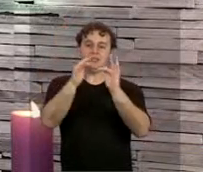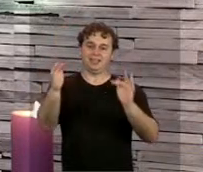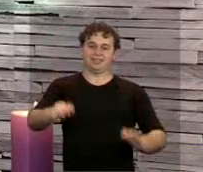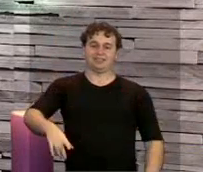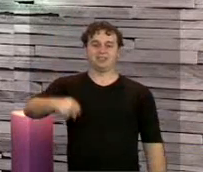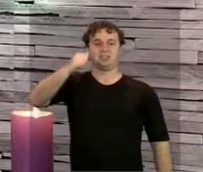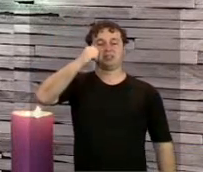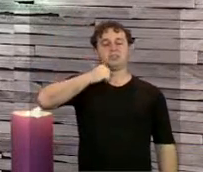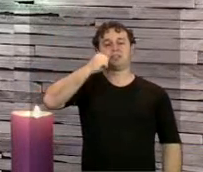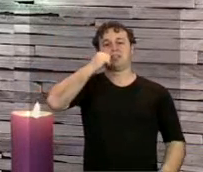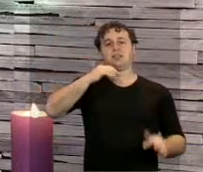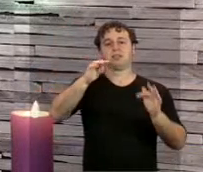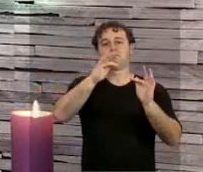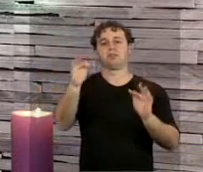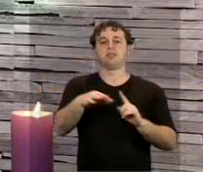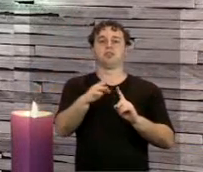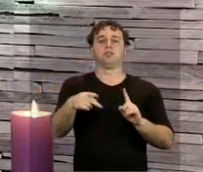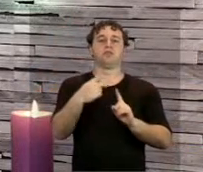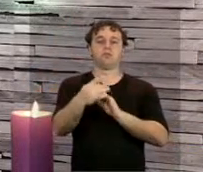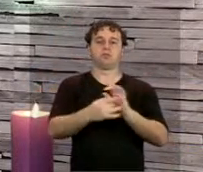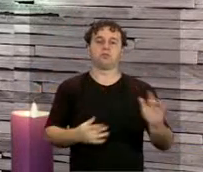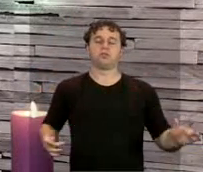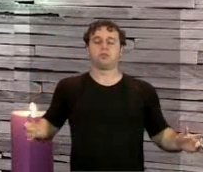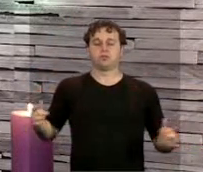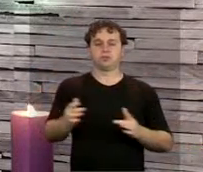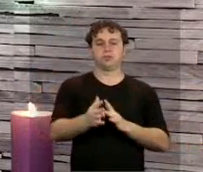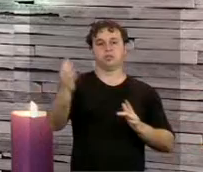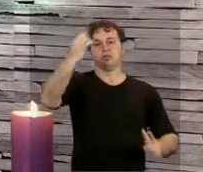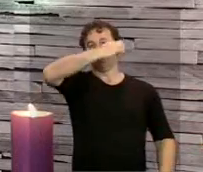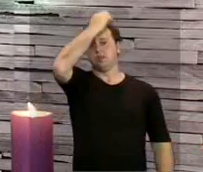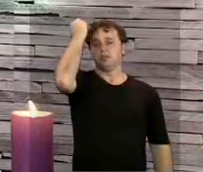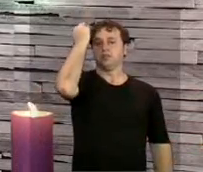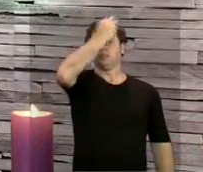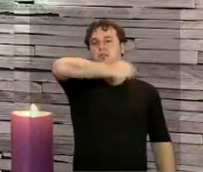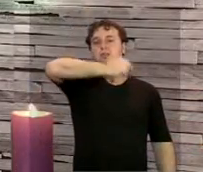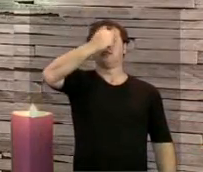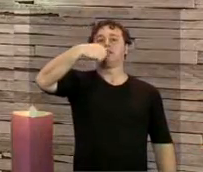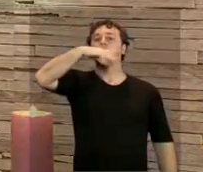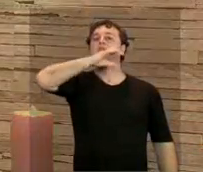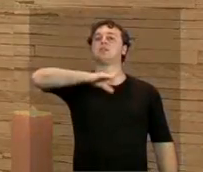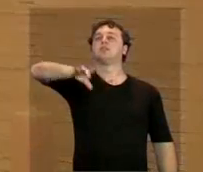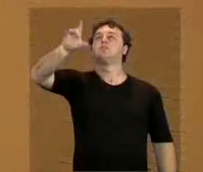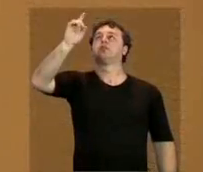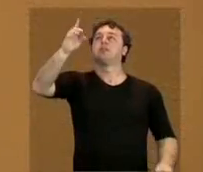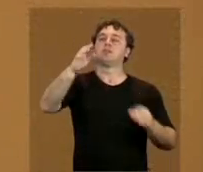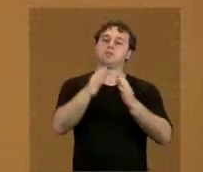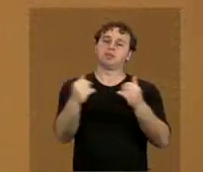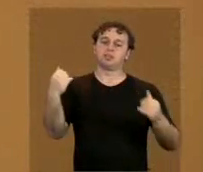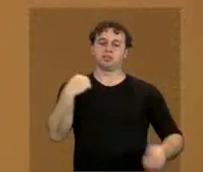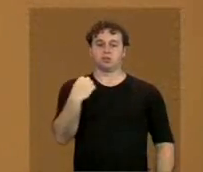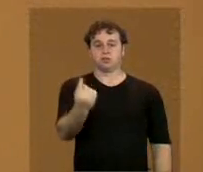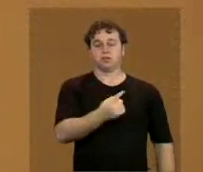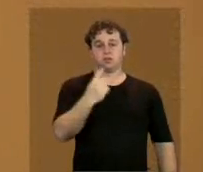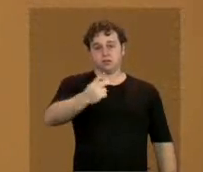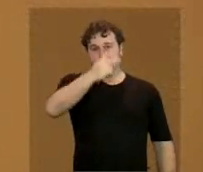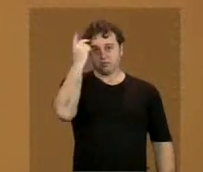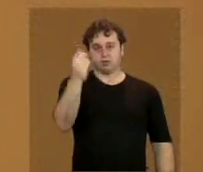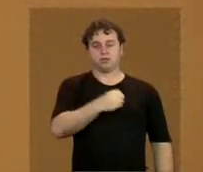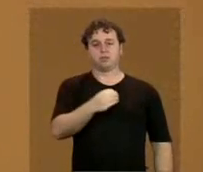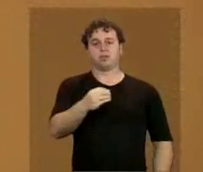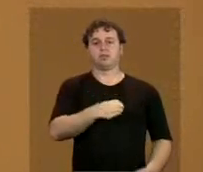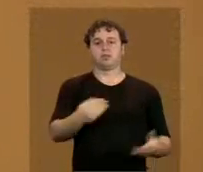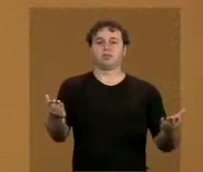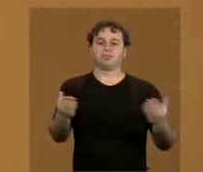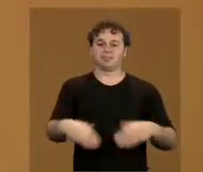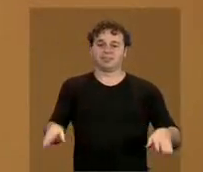Bendita sois vós entre as mulheres e bendito é o fruto do vosso ventre, Jesus. Santa Maria, Mãe de Deus, rogai por